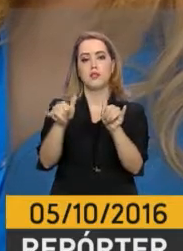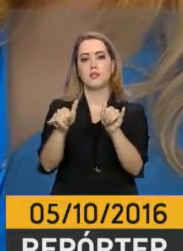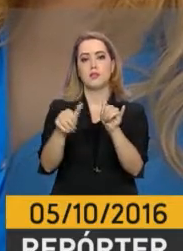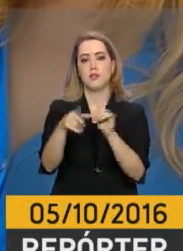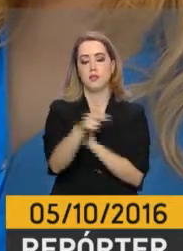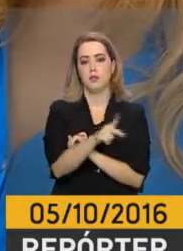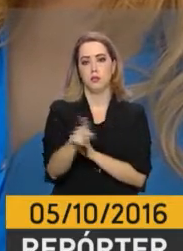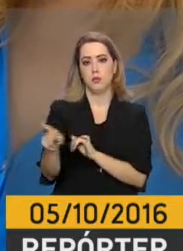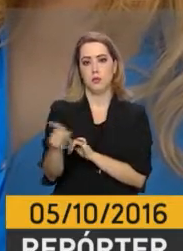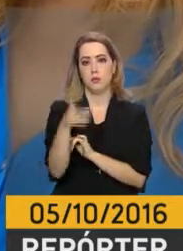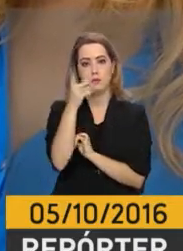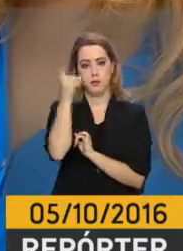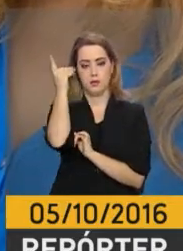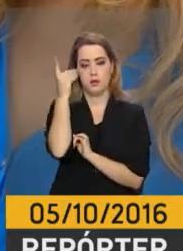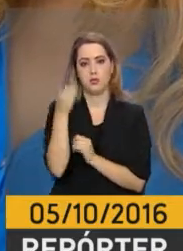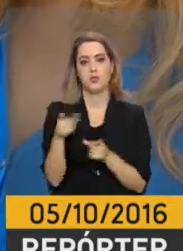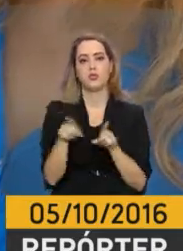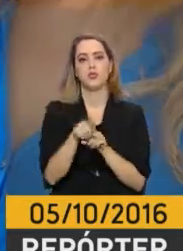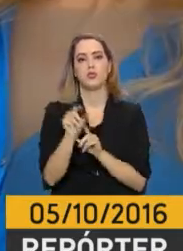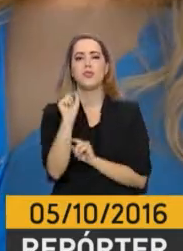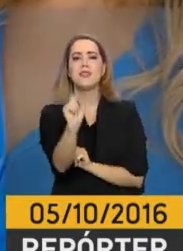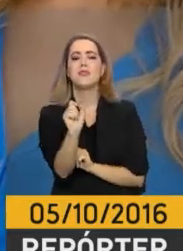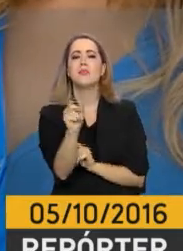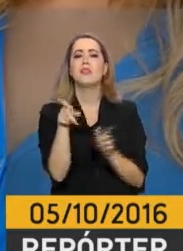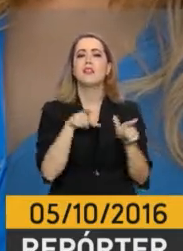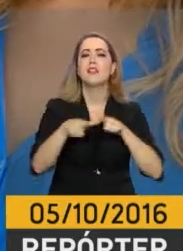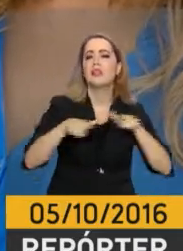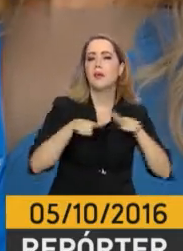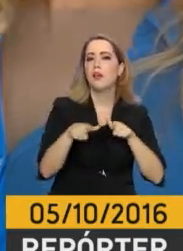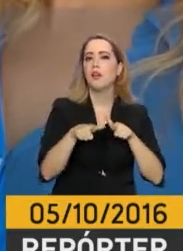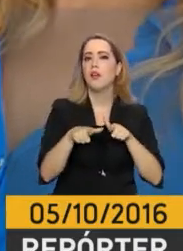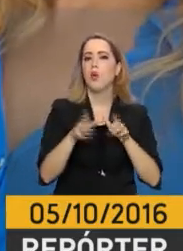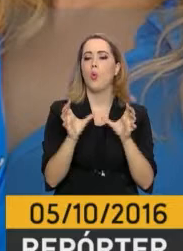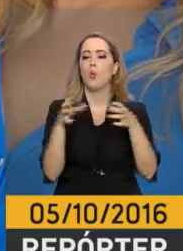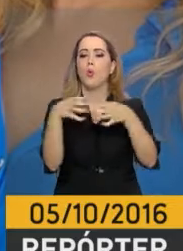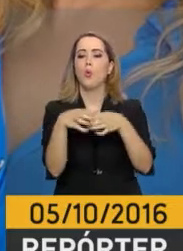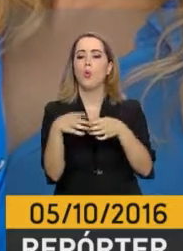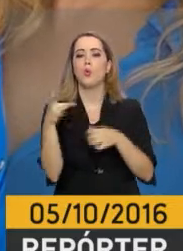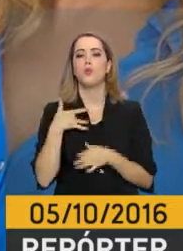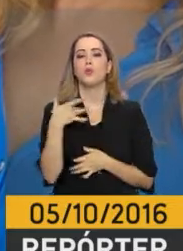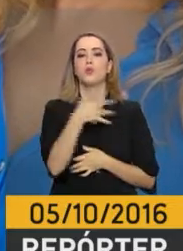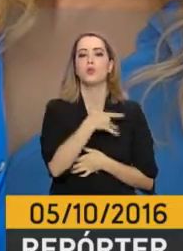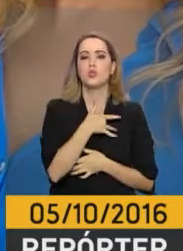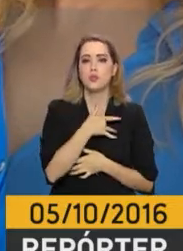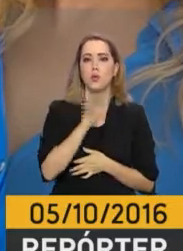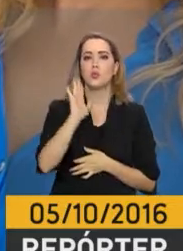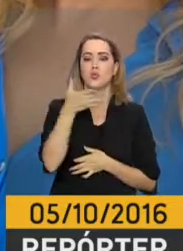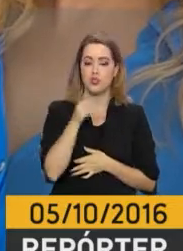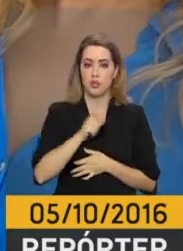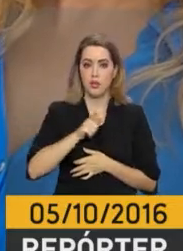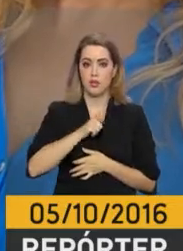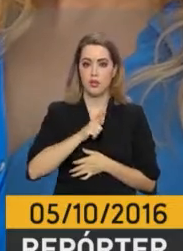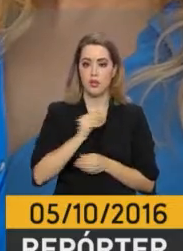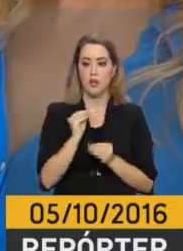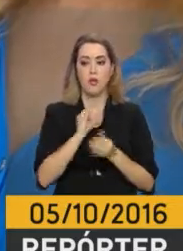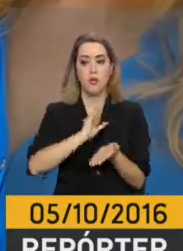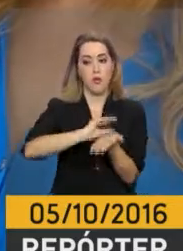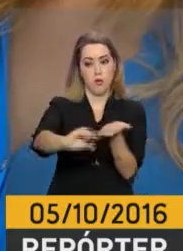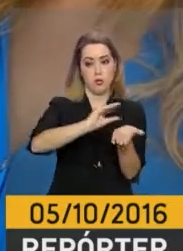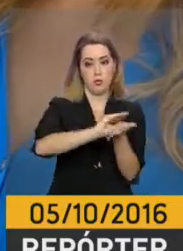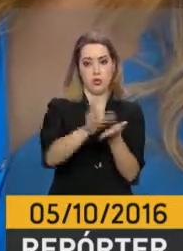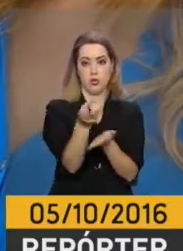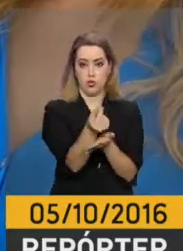quem vai fazer esse acompanhamento às equipes de saúde que já existem vai ser repassado mais dinheiro para estados e municípios